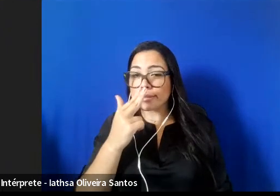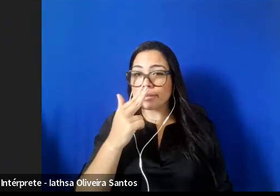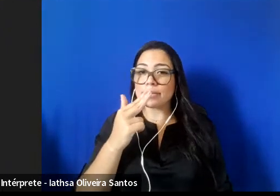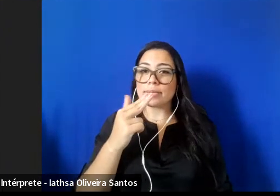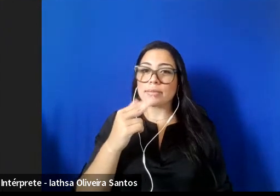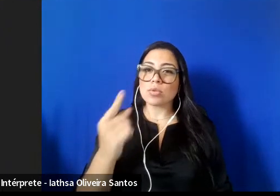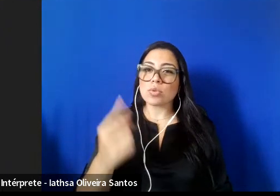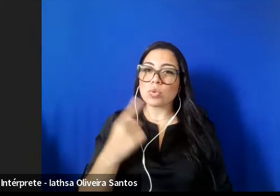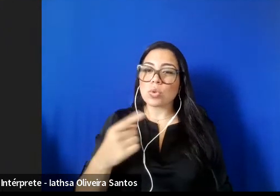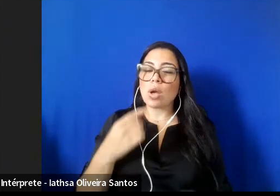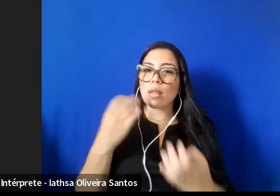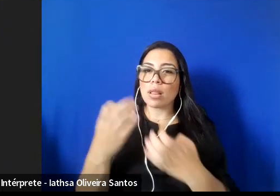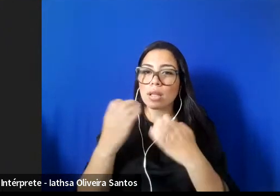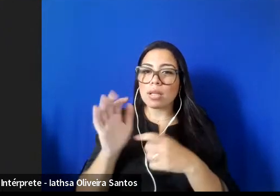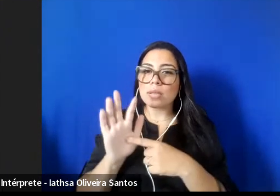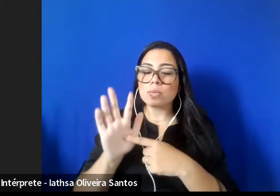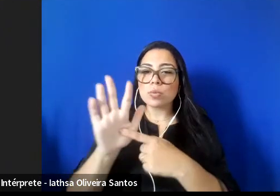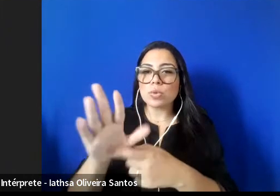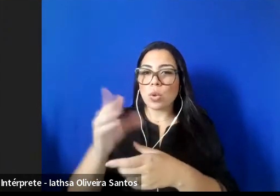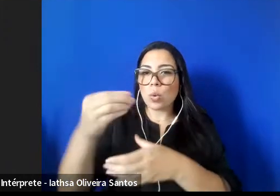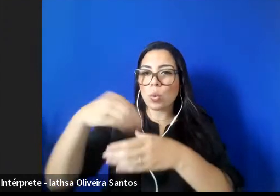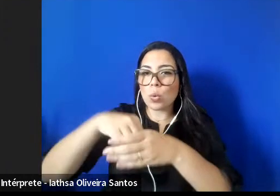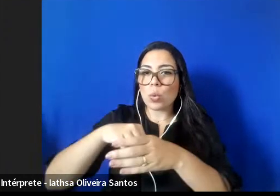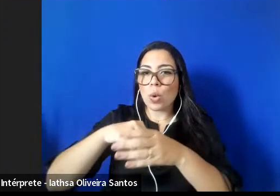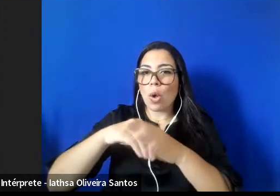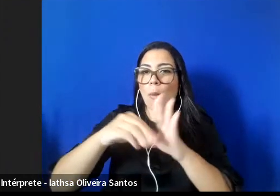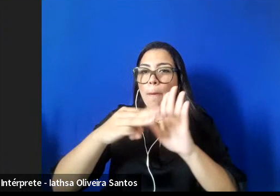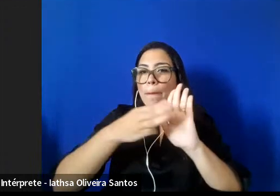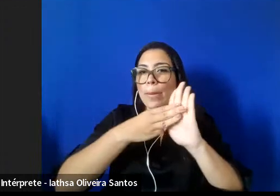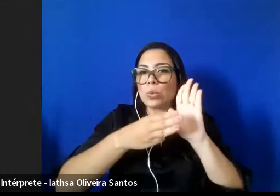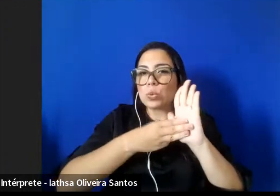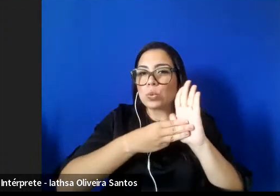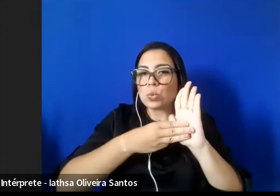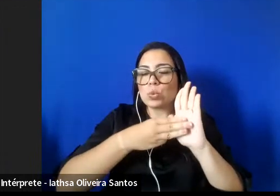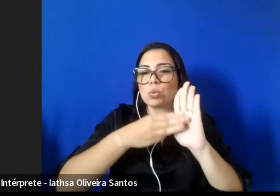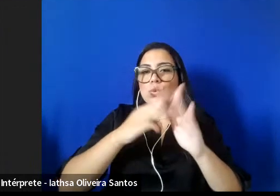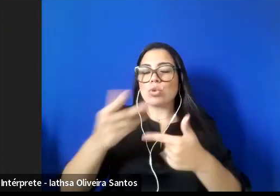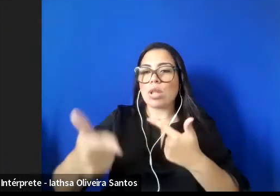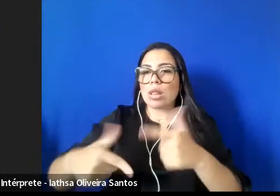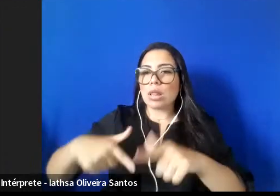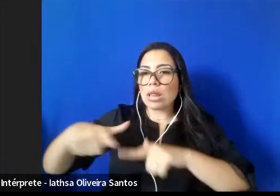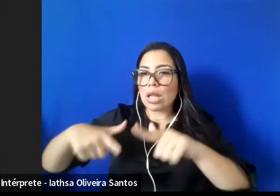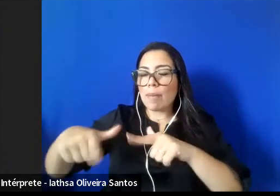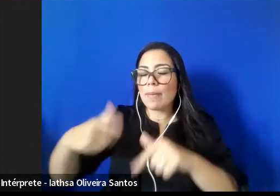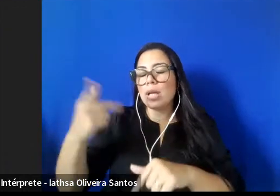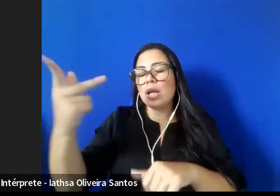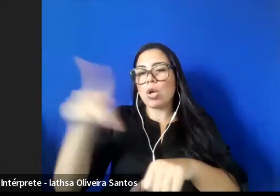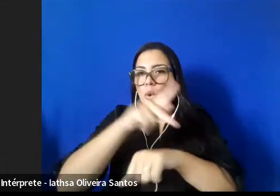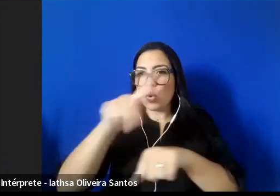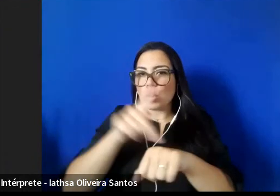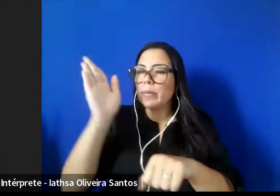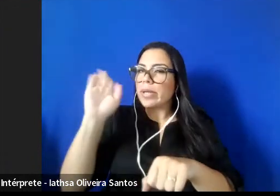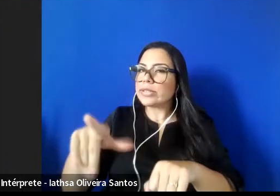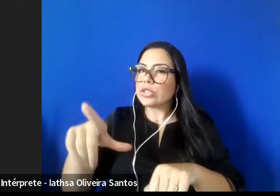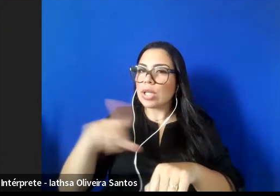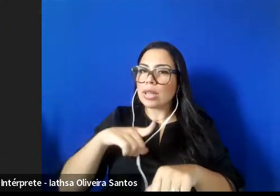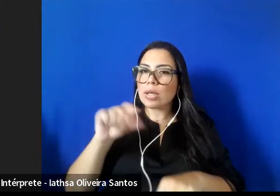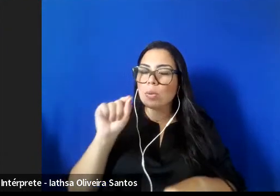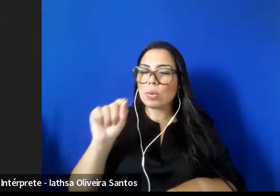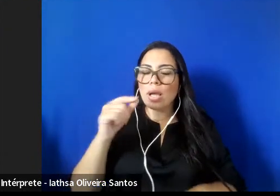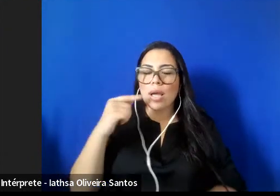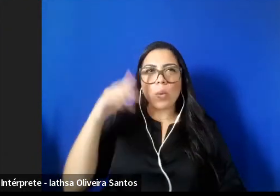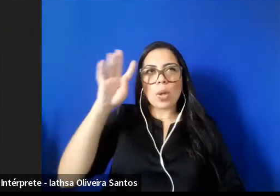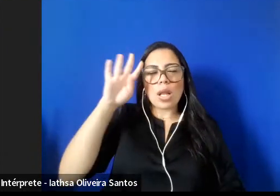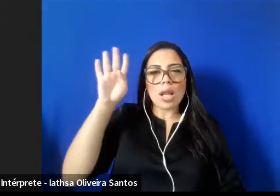pretende introduzir alguma metodologia de trabalho que é praticada em outros países e com muito sucesso. Eu lembro que eu estava conversando com um